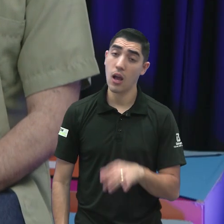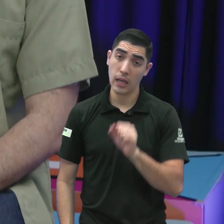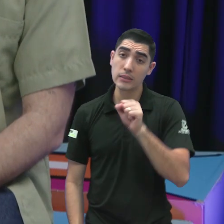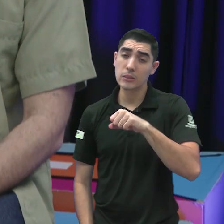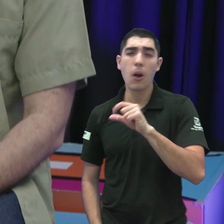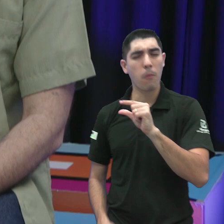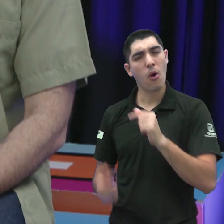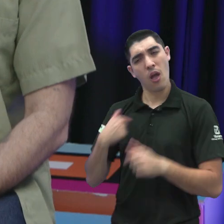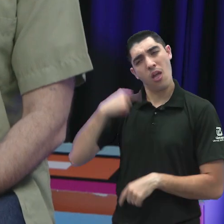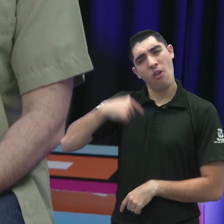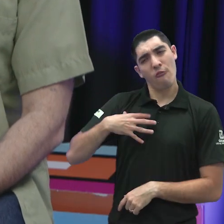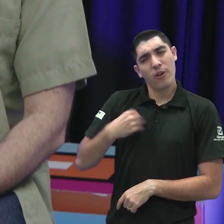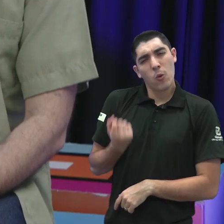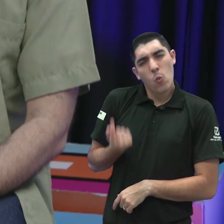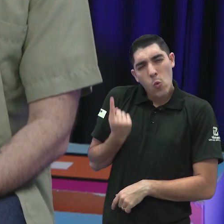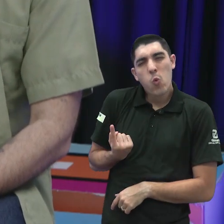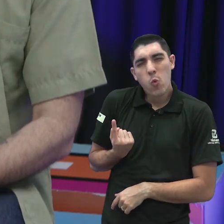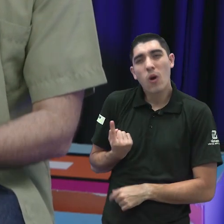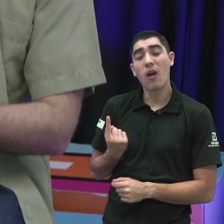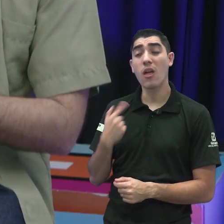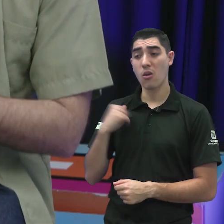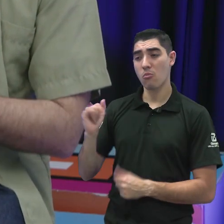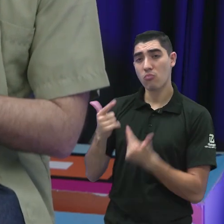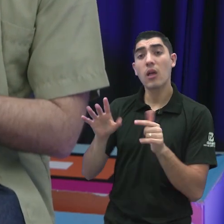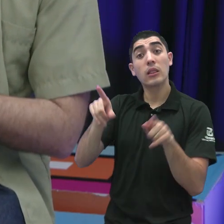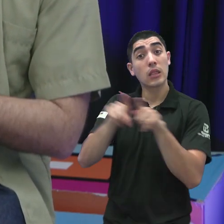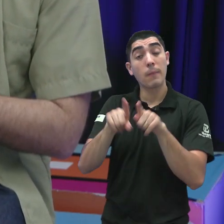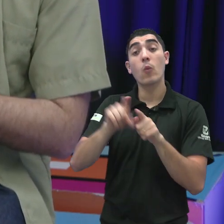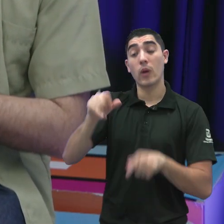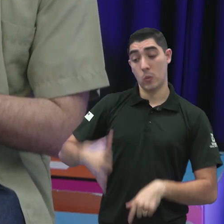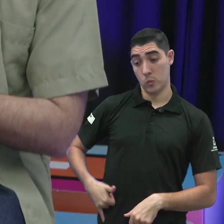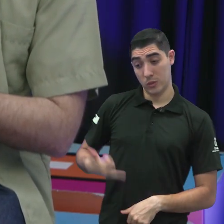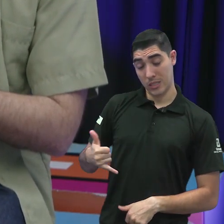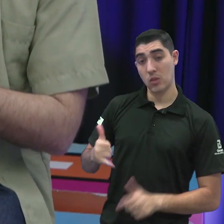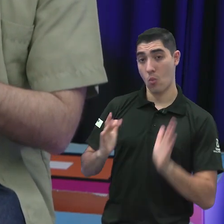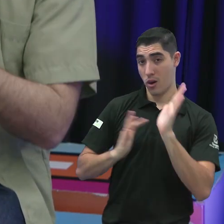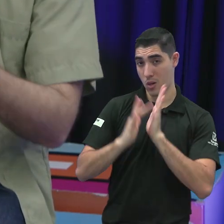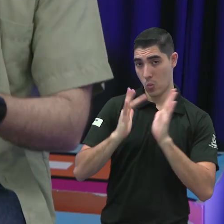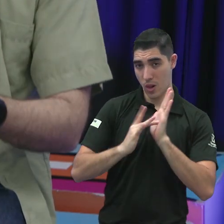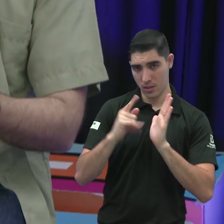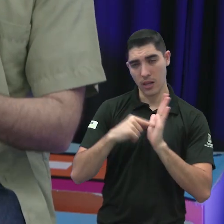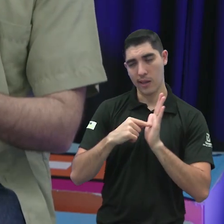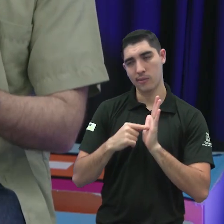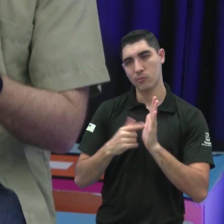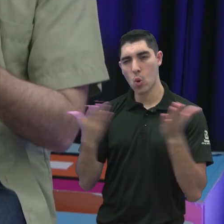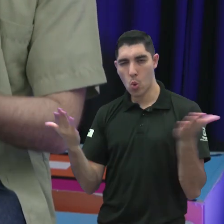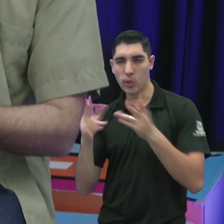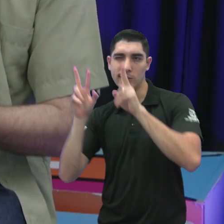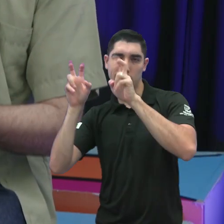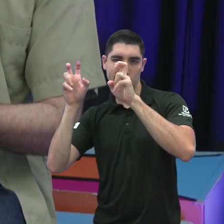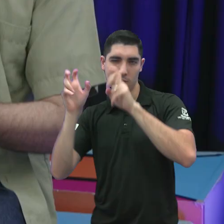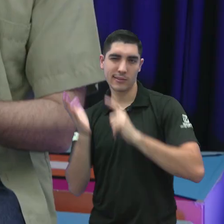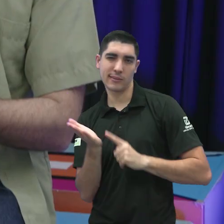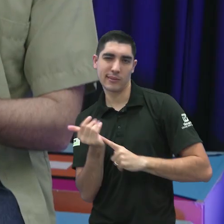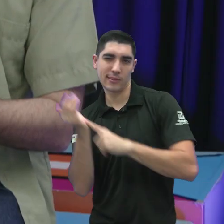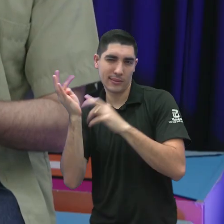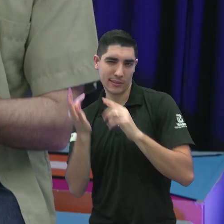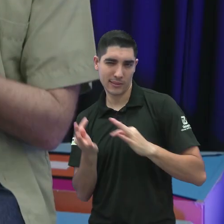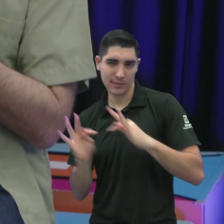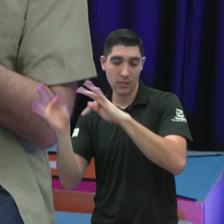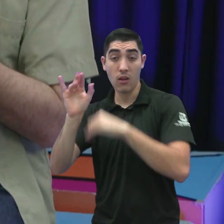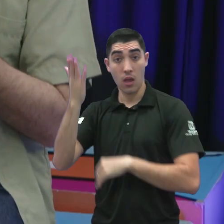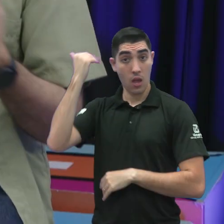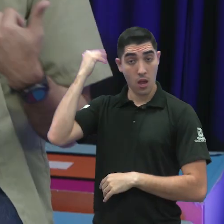Interferiu um pouco, né, como eu já falei aqui, por ser filho único, e a questão do celular também, né, é uma discussão hoje em dia, né, da tecnologia,